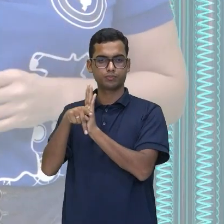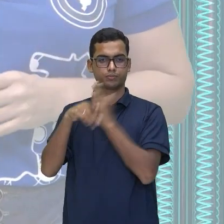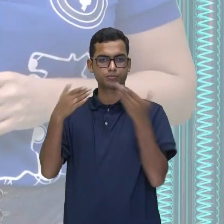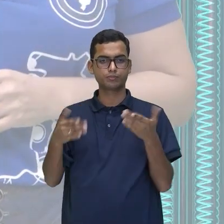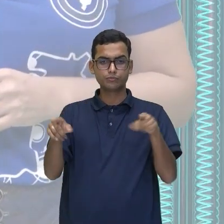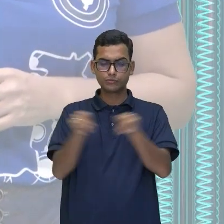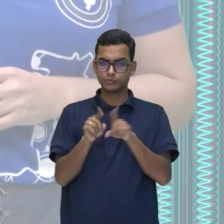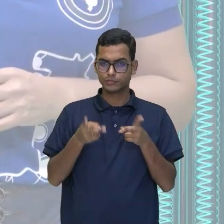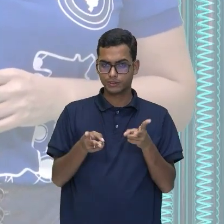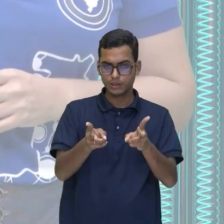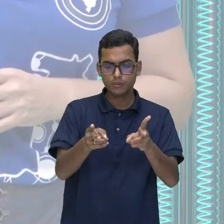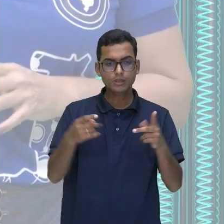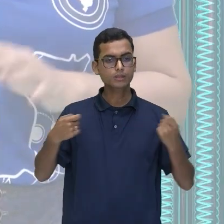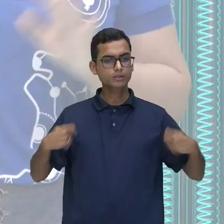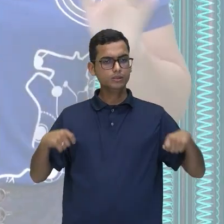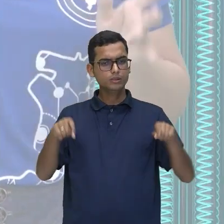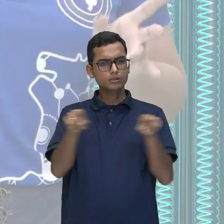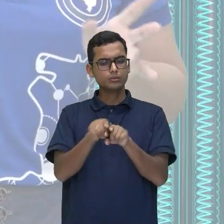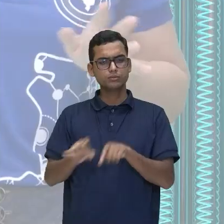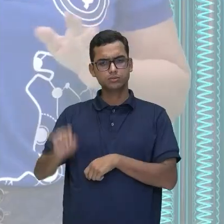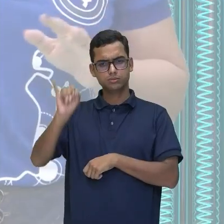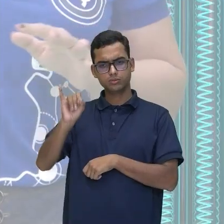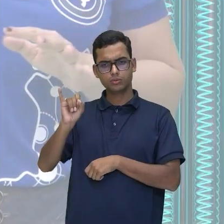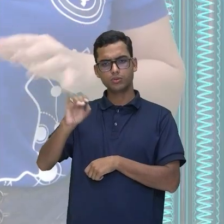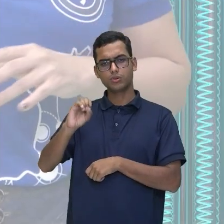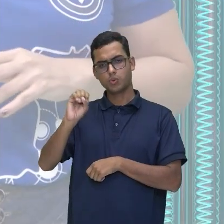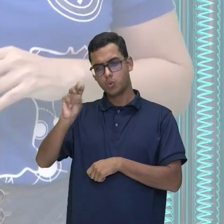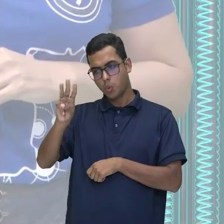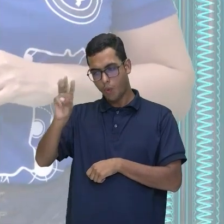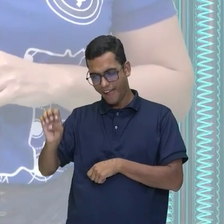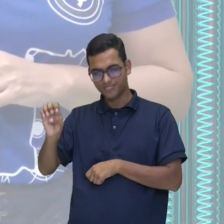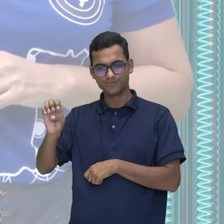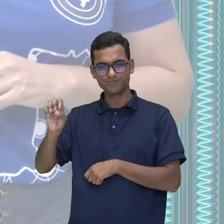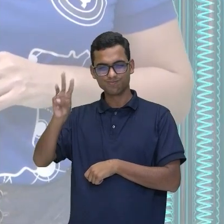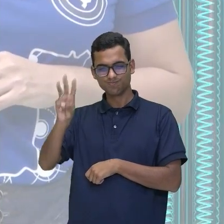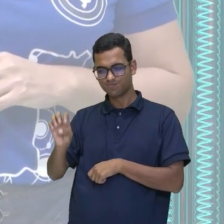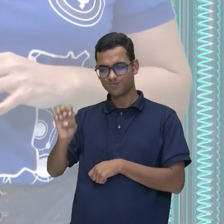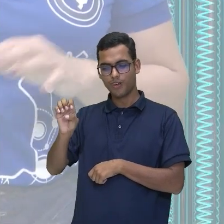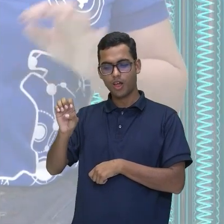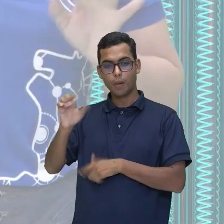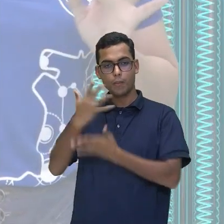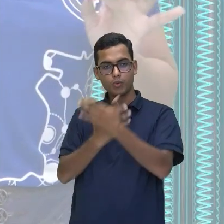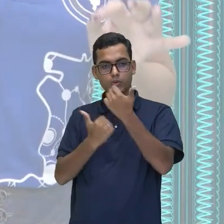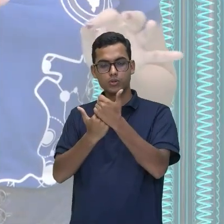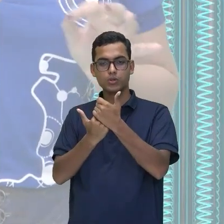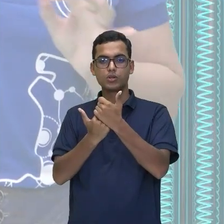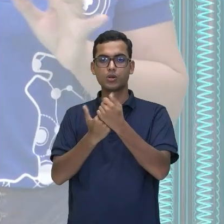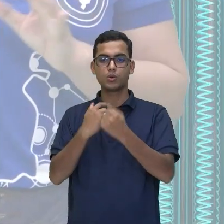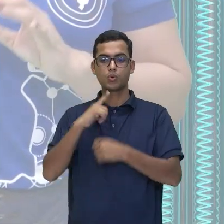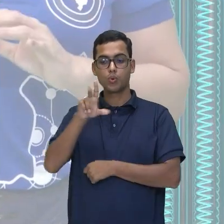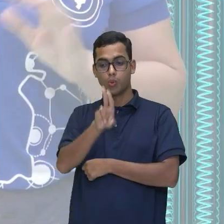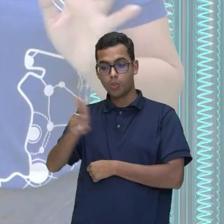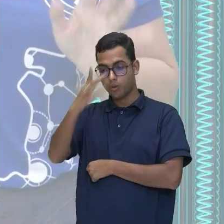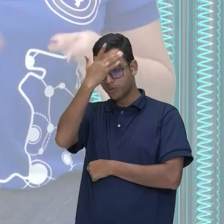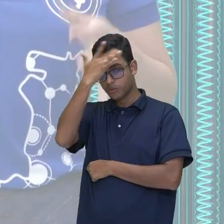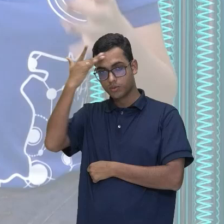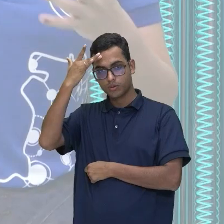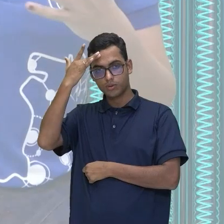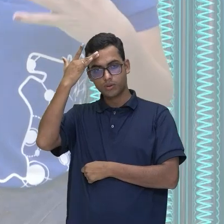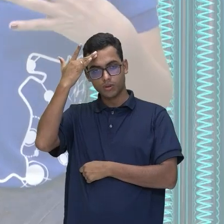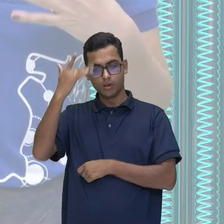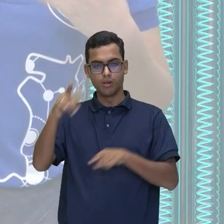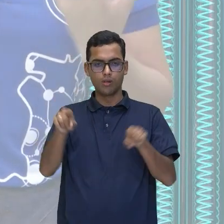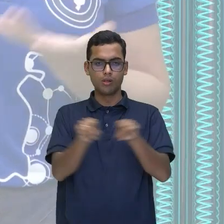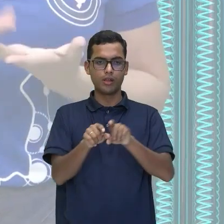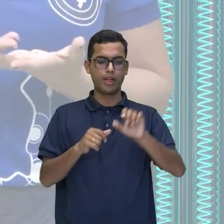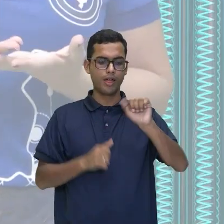oração, eu falo o nome de alguém, tá bom? E incluo a palavra I. Potira and I. Potira